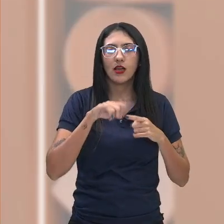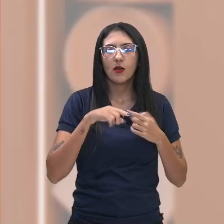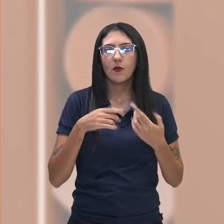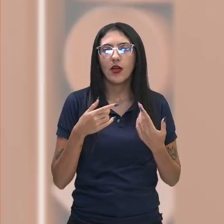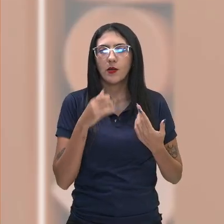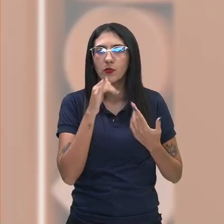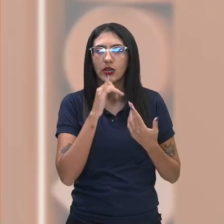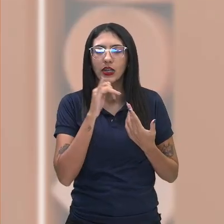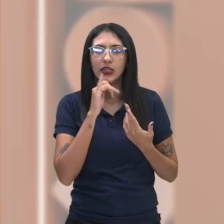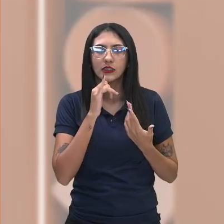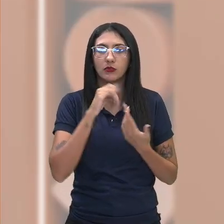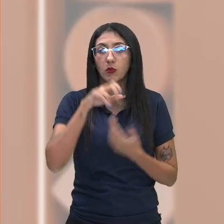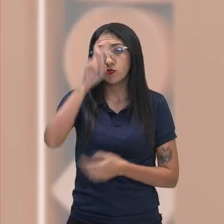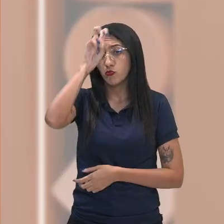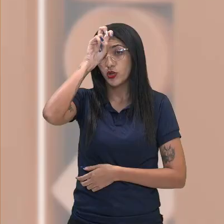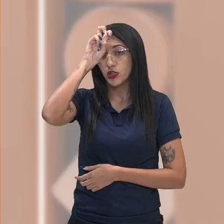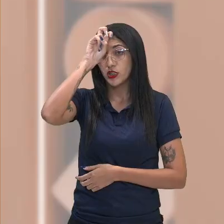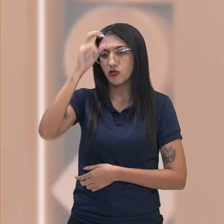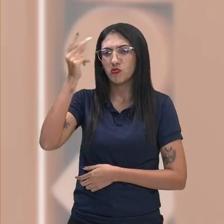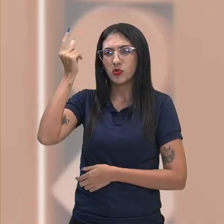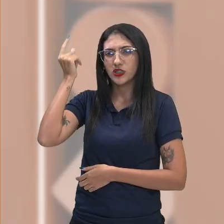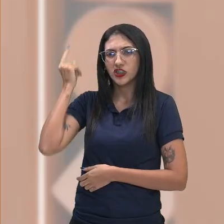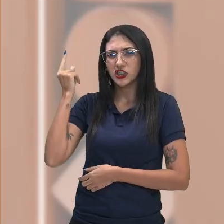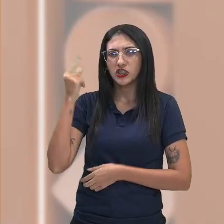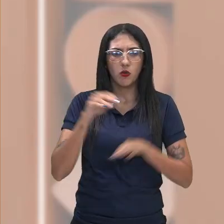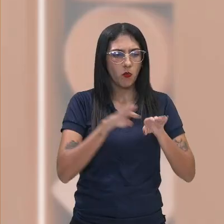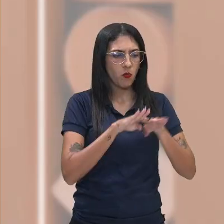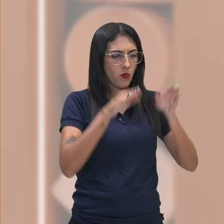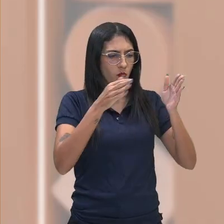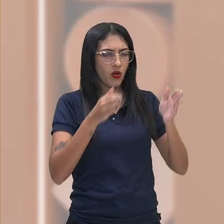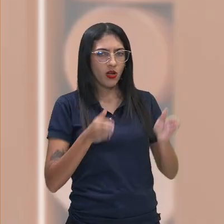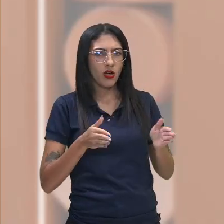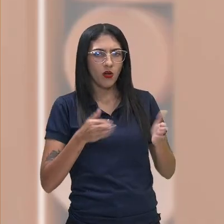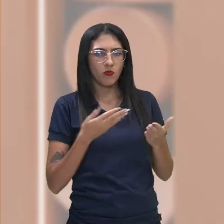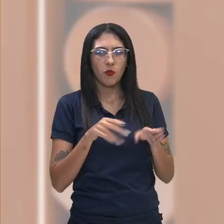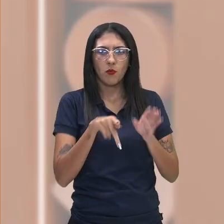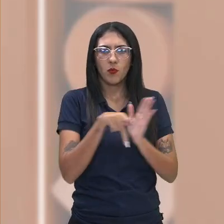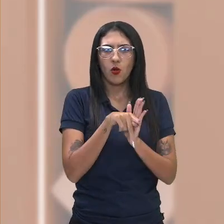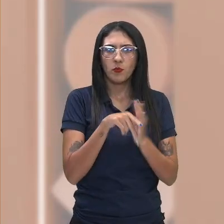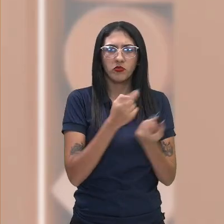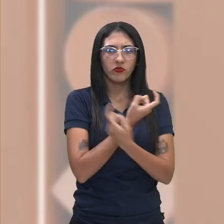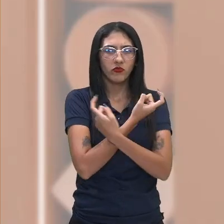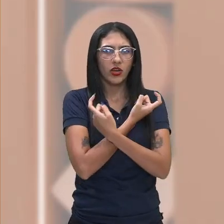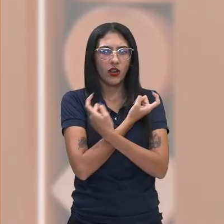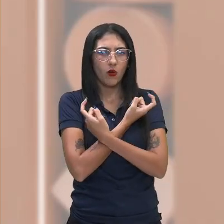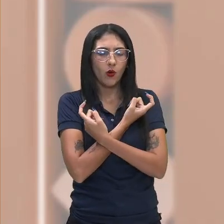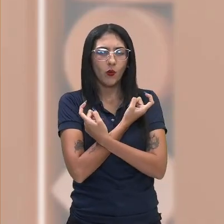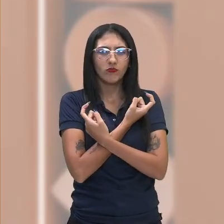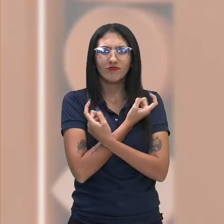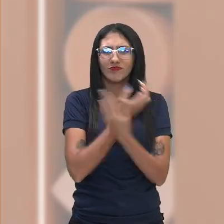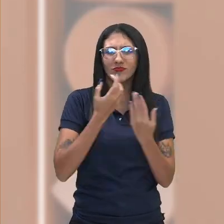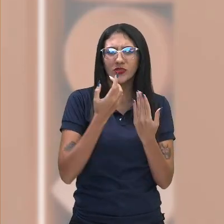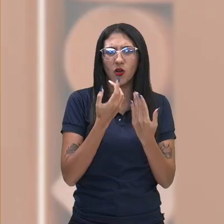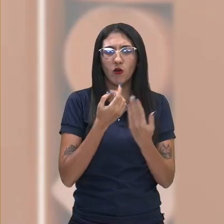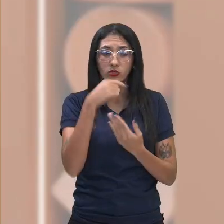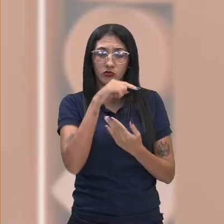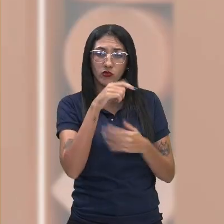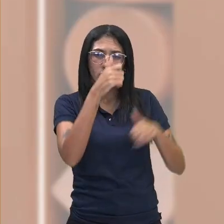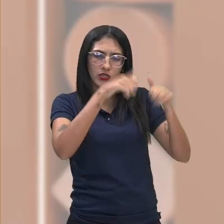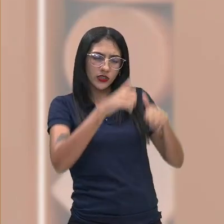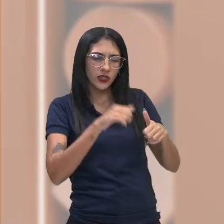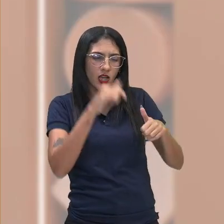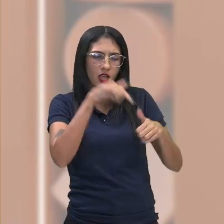exemplo, do Egito Antigo, uma urna faraônica, então você vai compreender que aquela